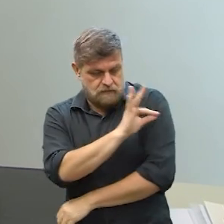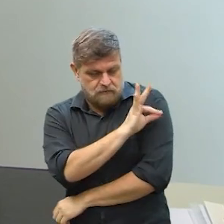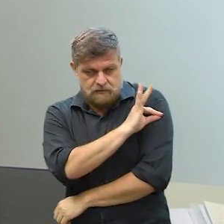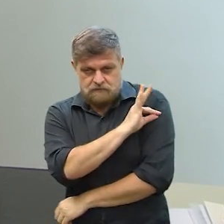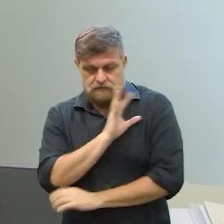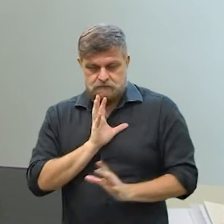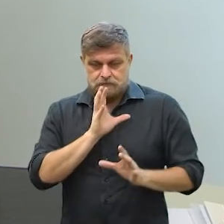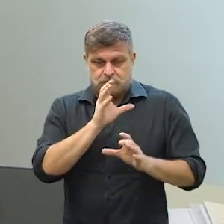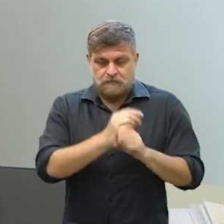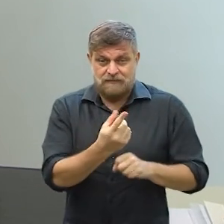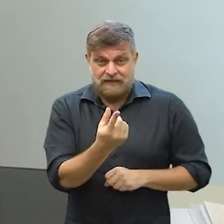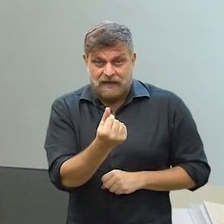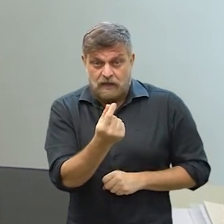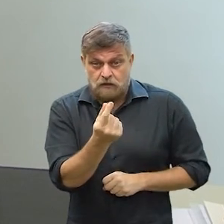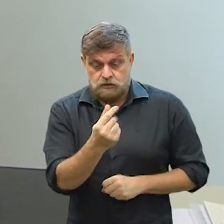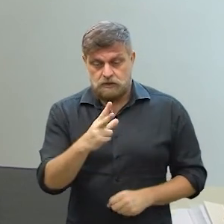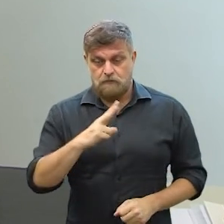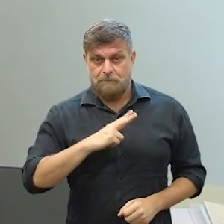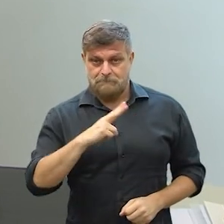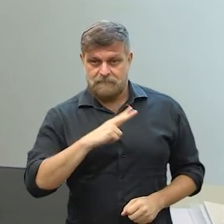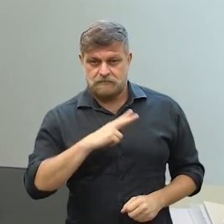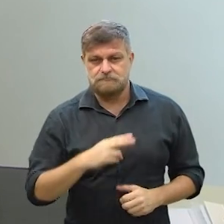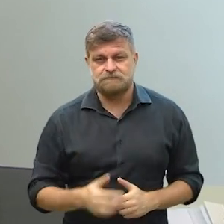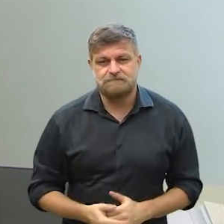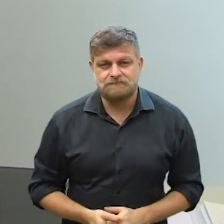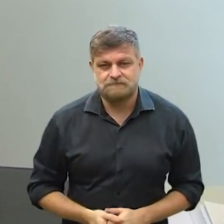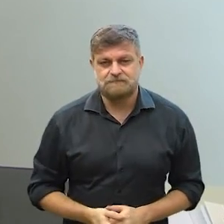pelo município e que compõem a chamada receita própria do município